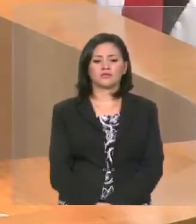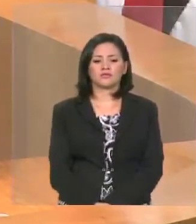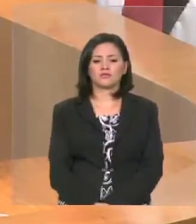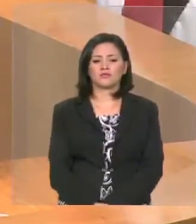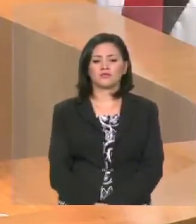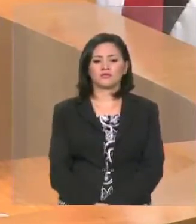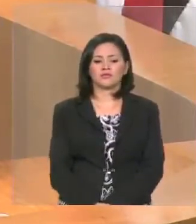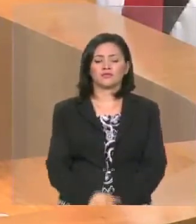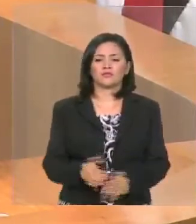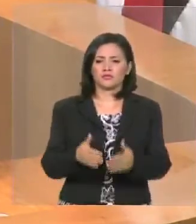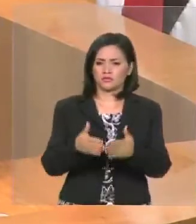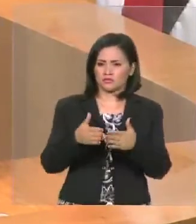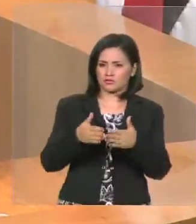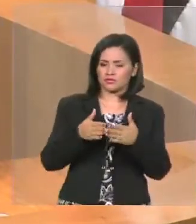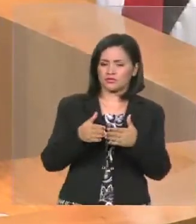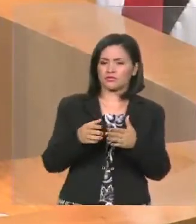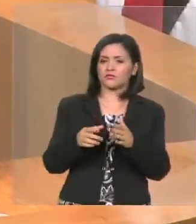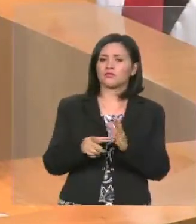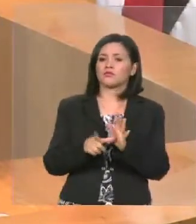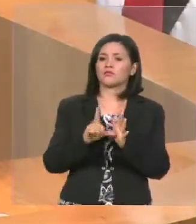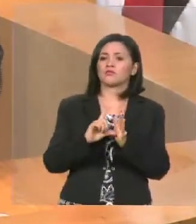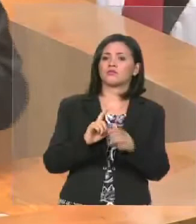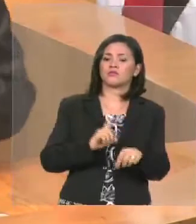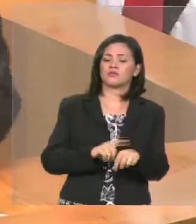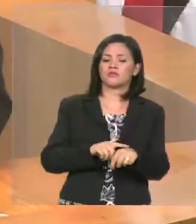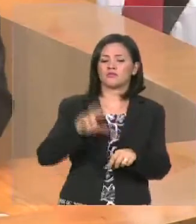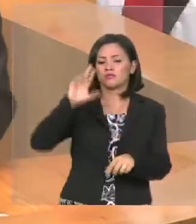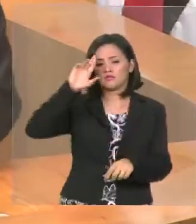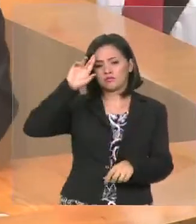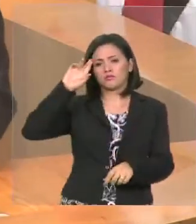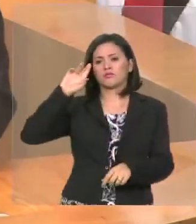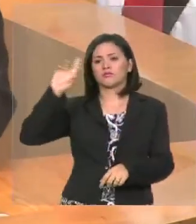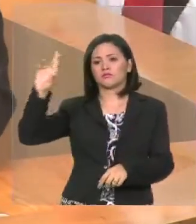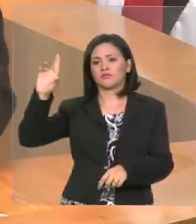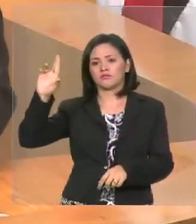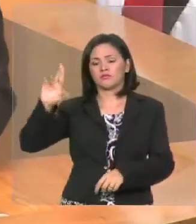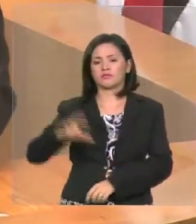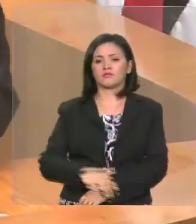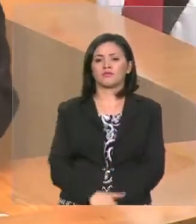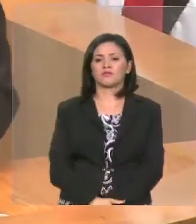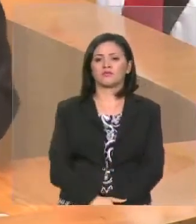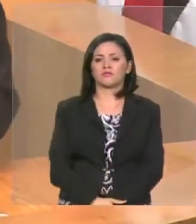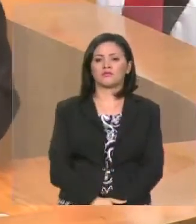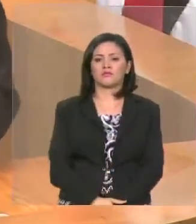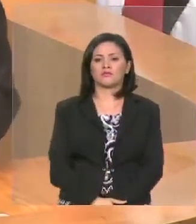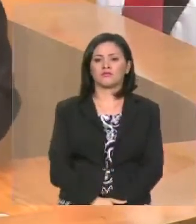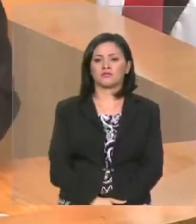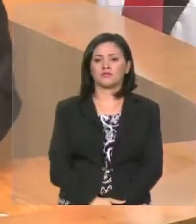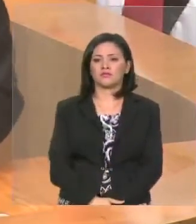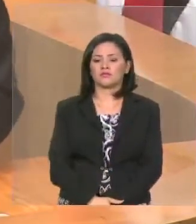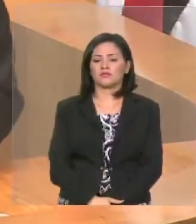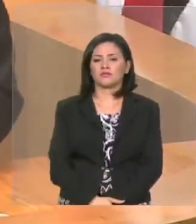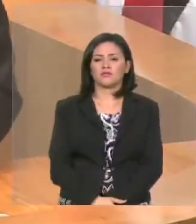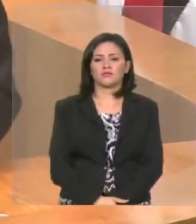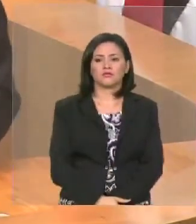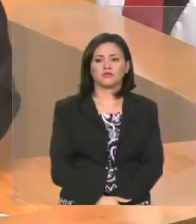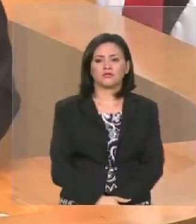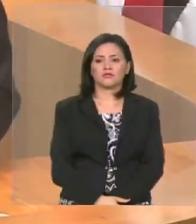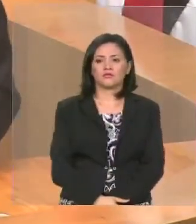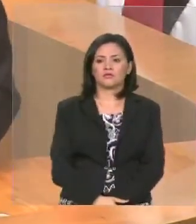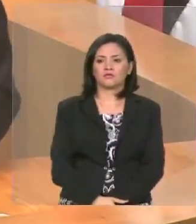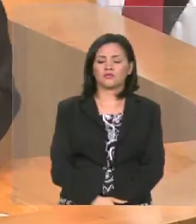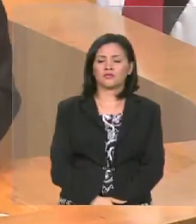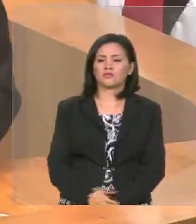só antes de conceder o tempo da liderança, esse tempinho ainda que lhe resta, eu queria dizer que